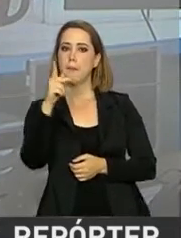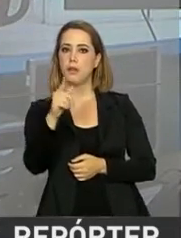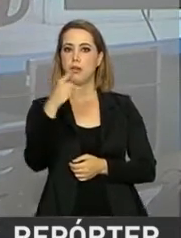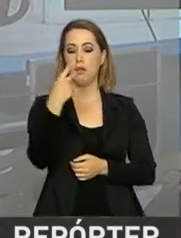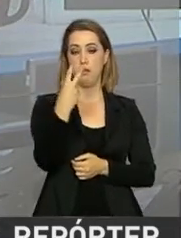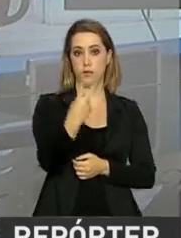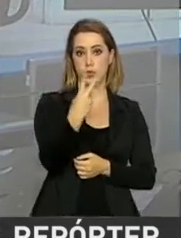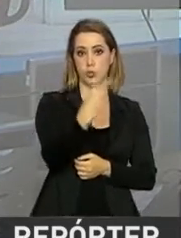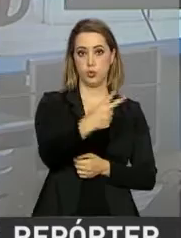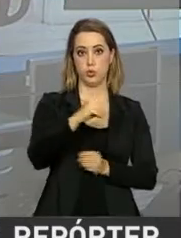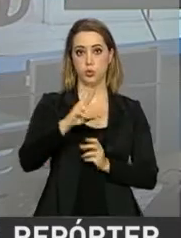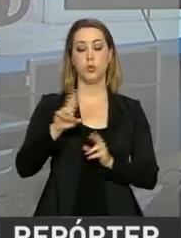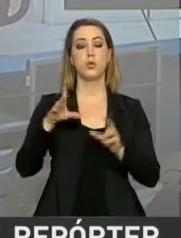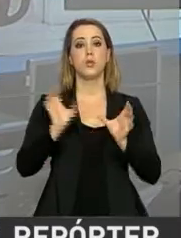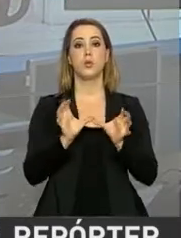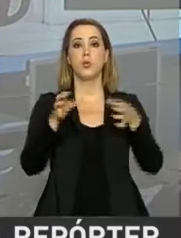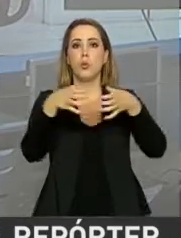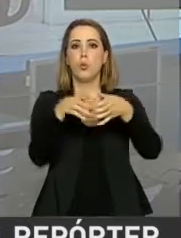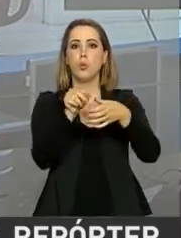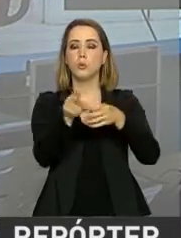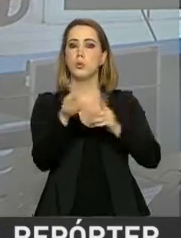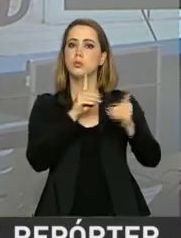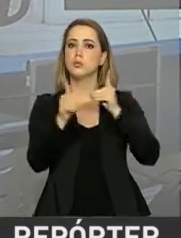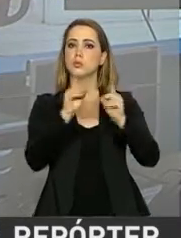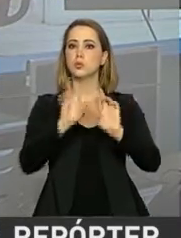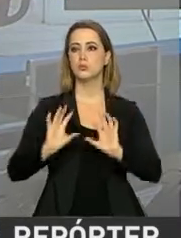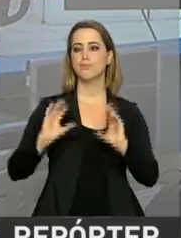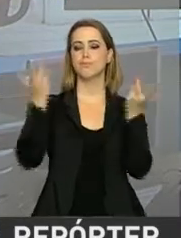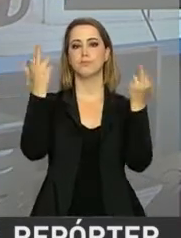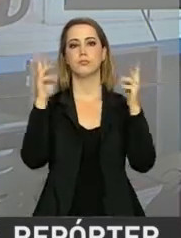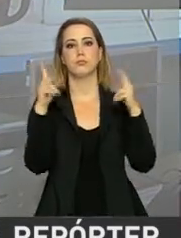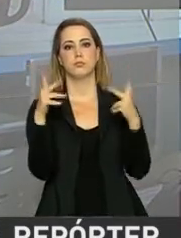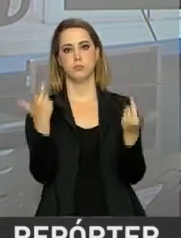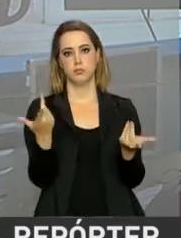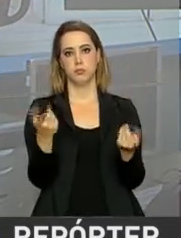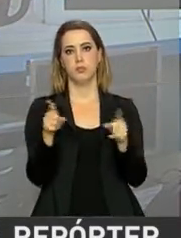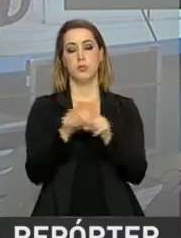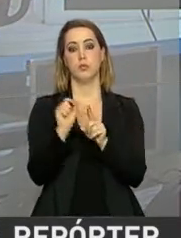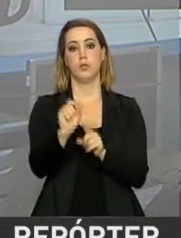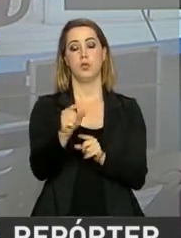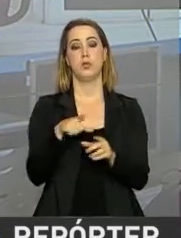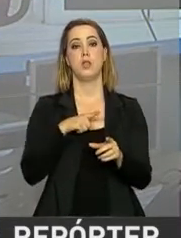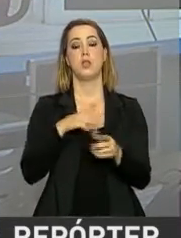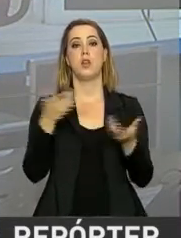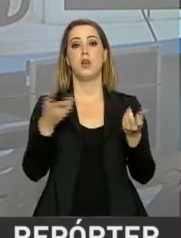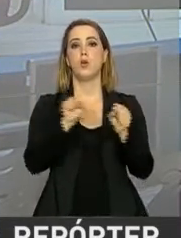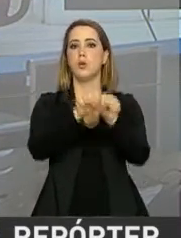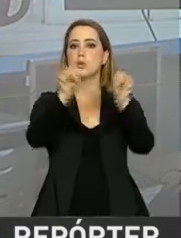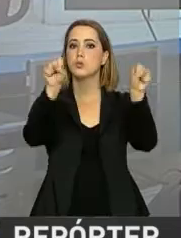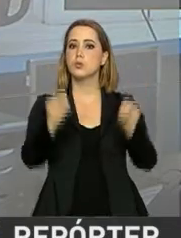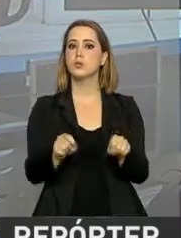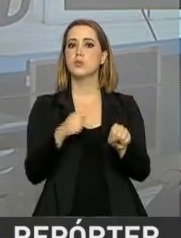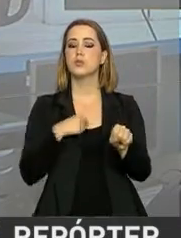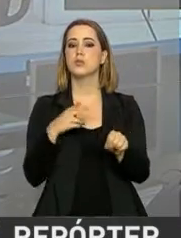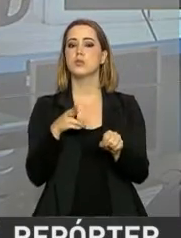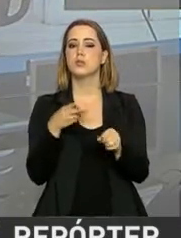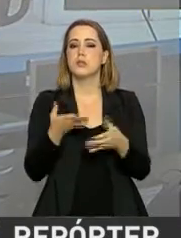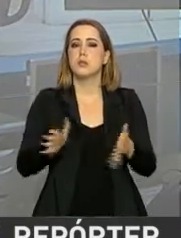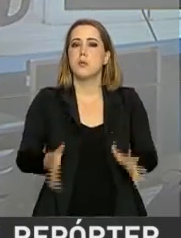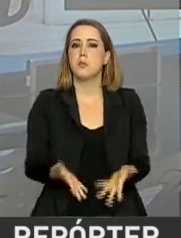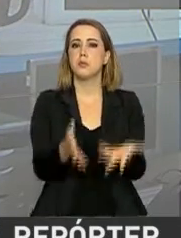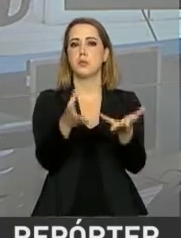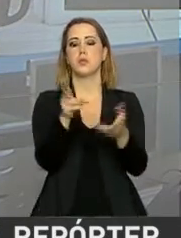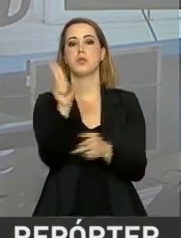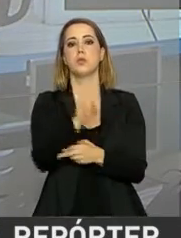conferência sobre mudanças climáticas realizada em marrakesh no marrocos foi lançada uma plataforma para promover o uso de biocombustíveis